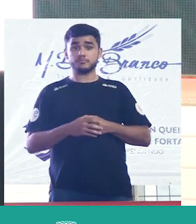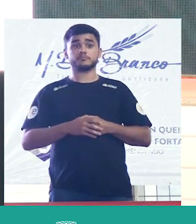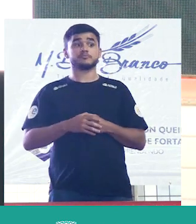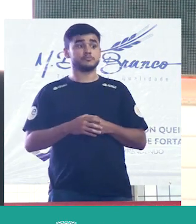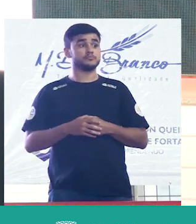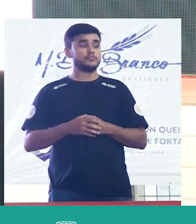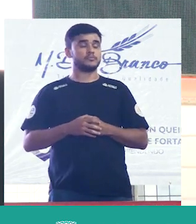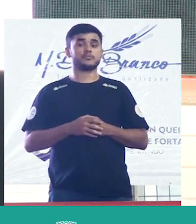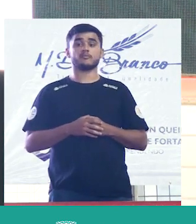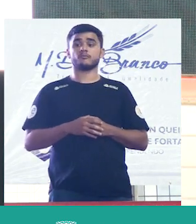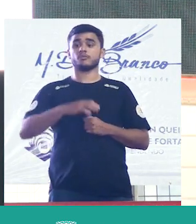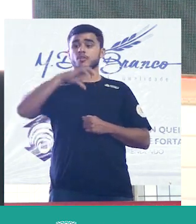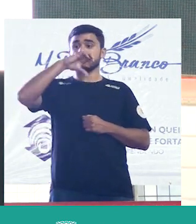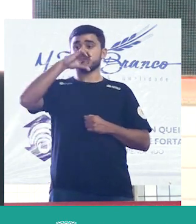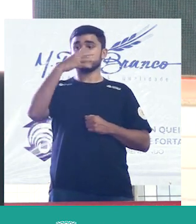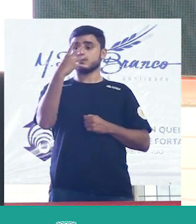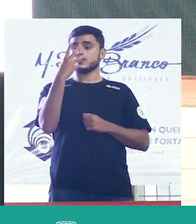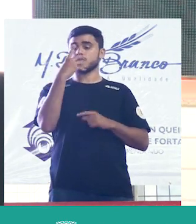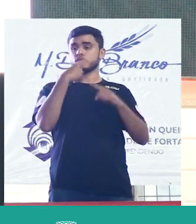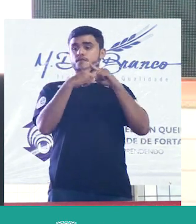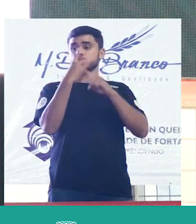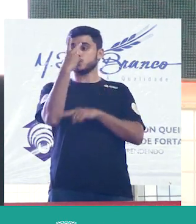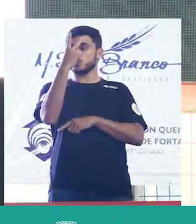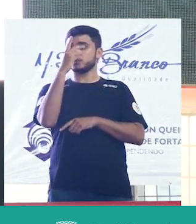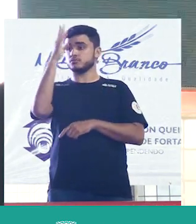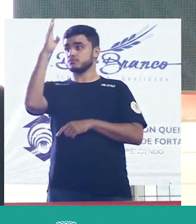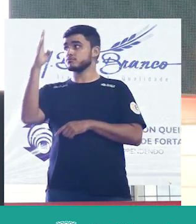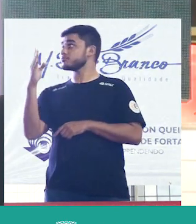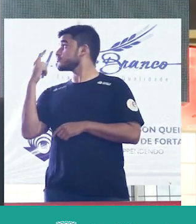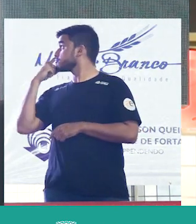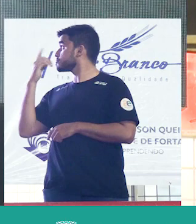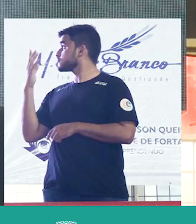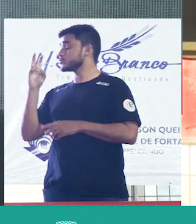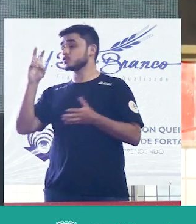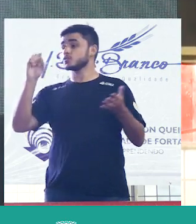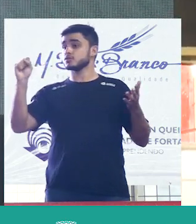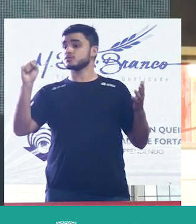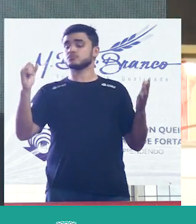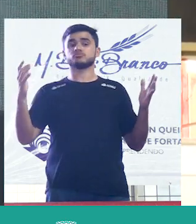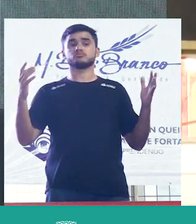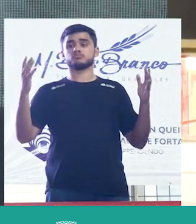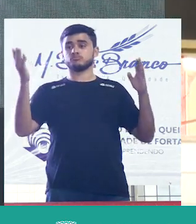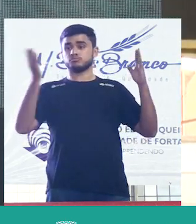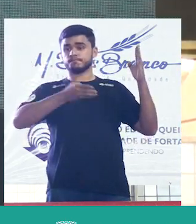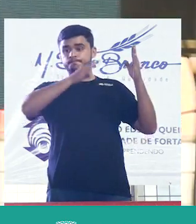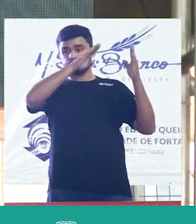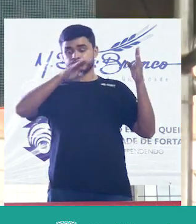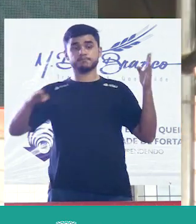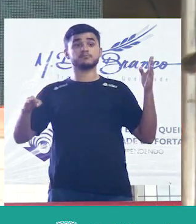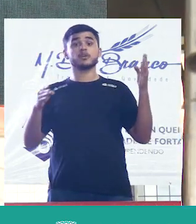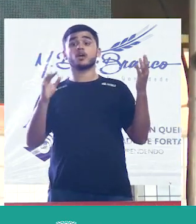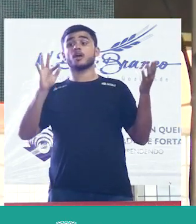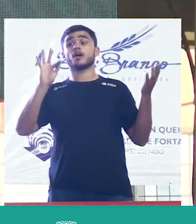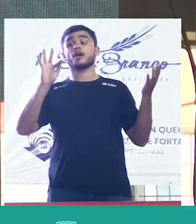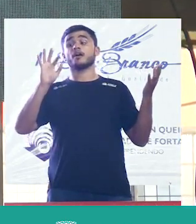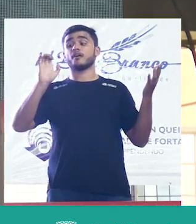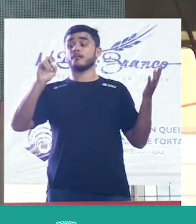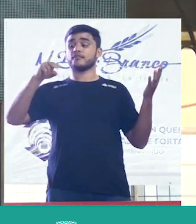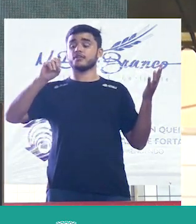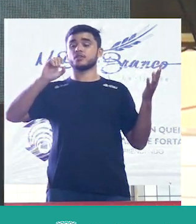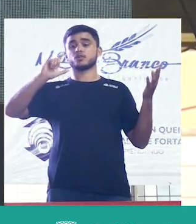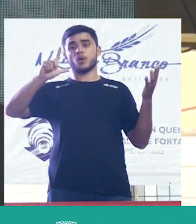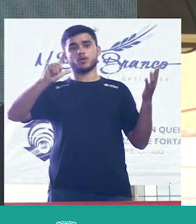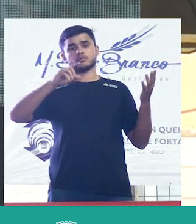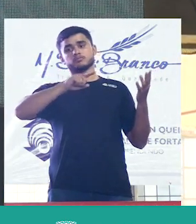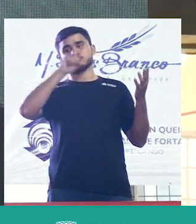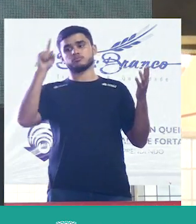molares. Essa é a proporção que eu devo utilizar na reação. 188 gramas de fenol para